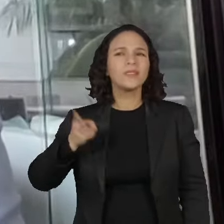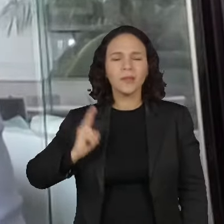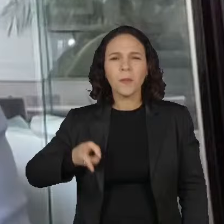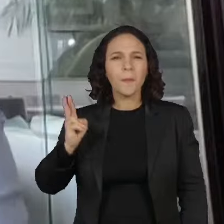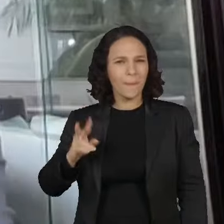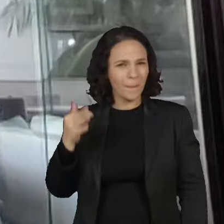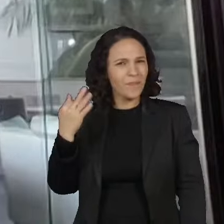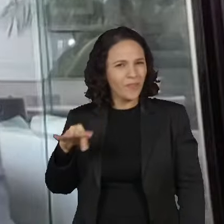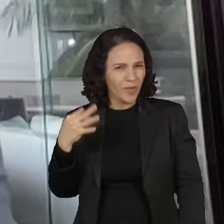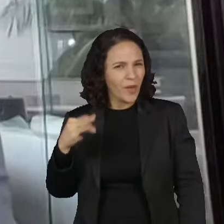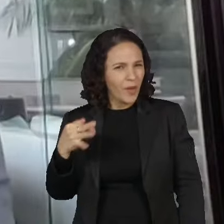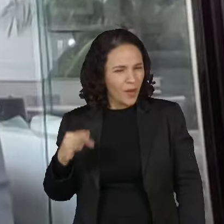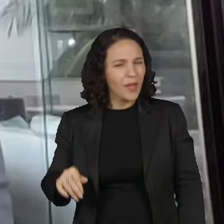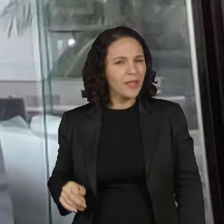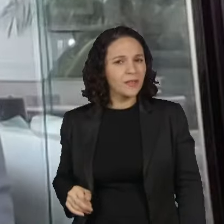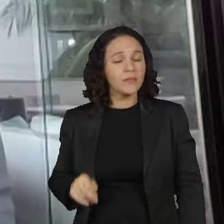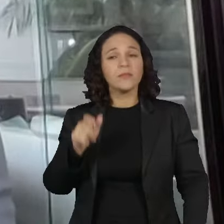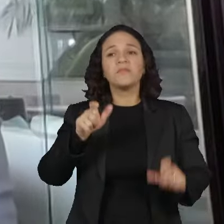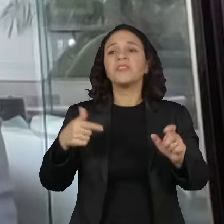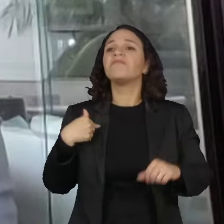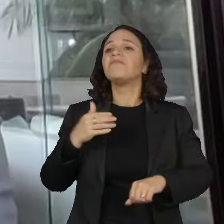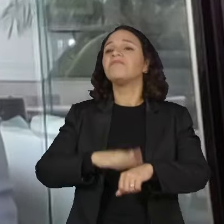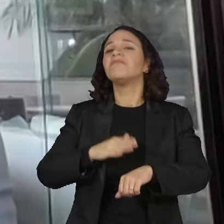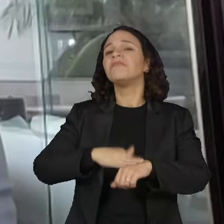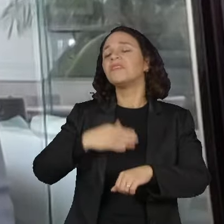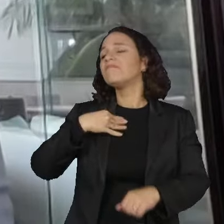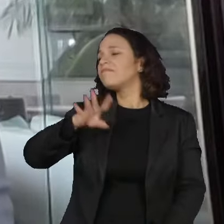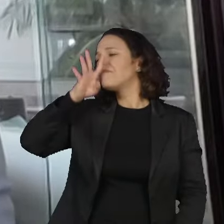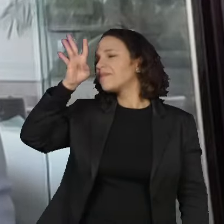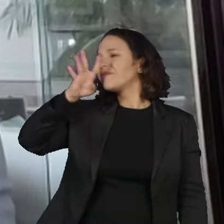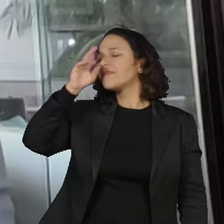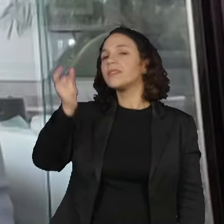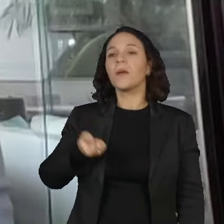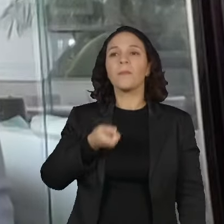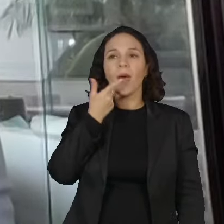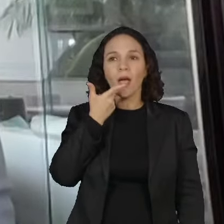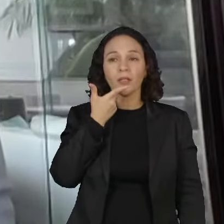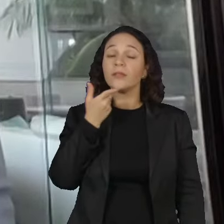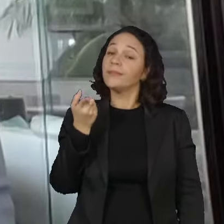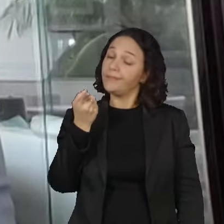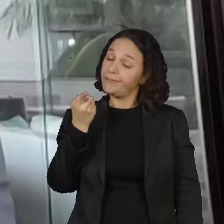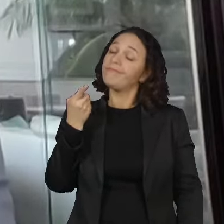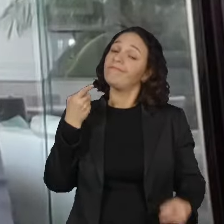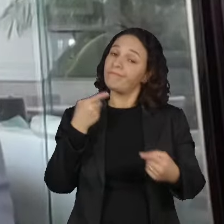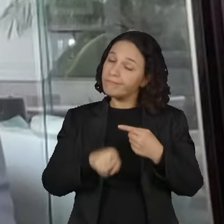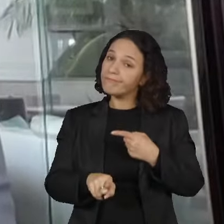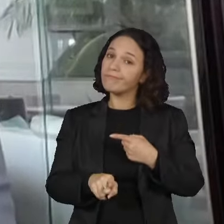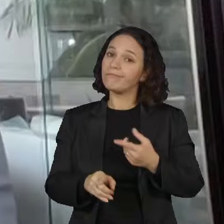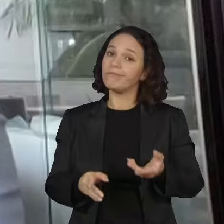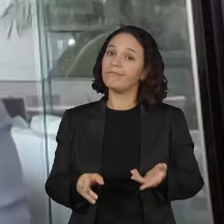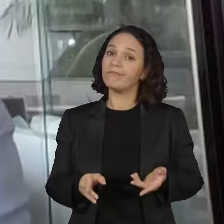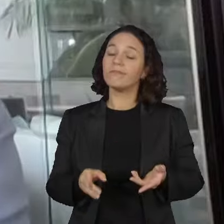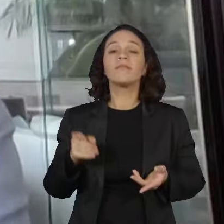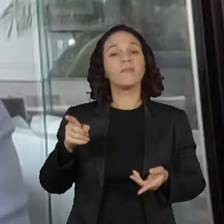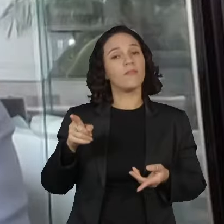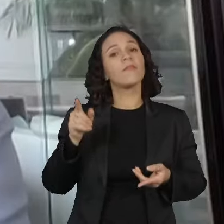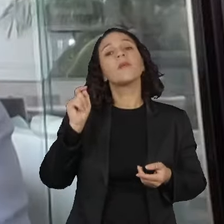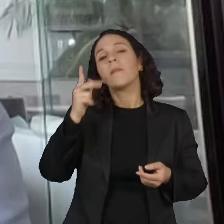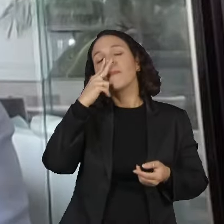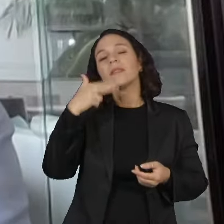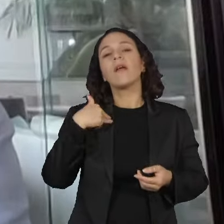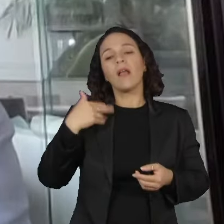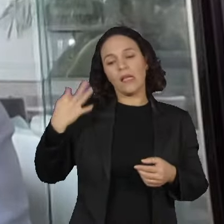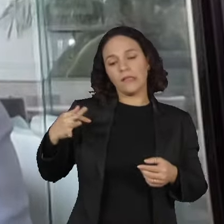mais duradouros, né, que fazem uso de uma automedicação, muitas vezes de forma incorreta, e que isso pode tanto mascarar